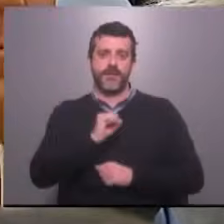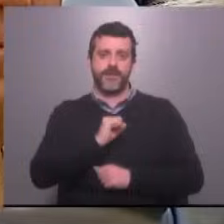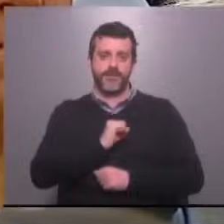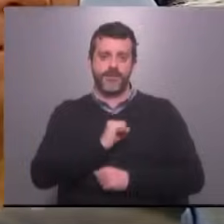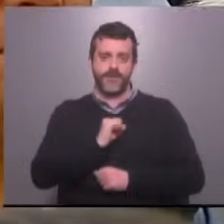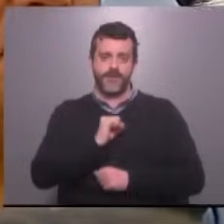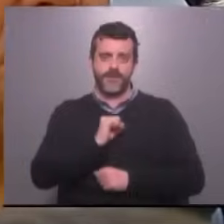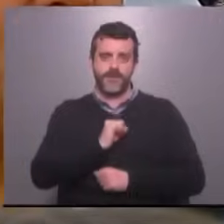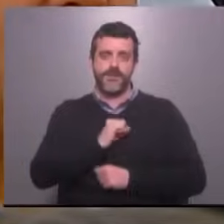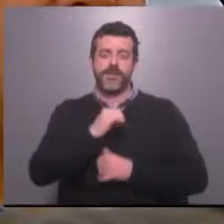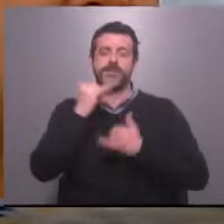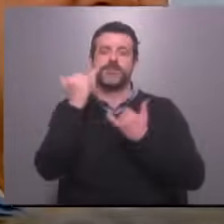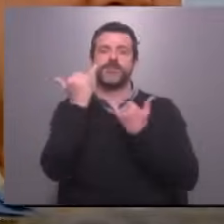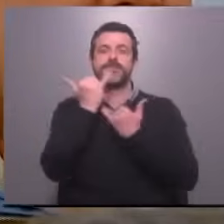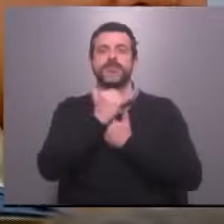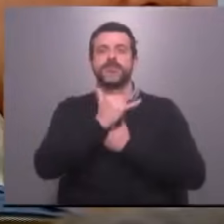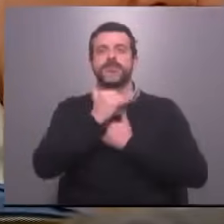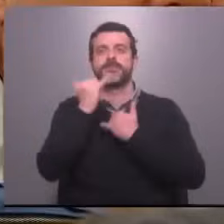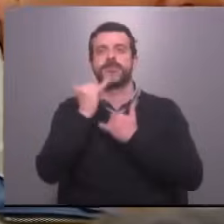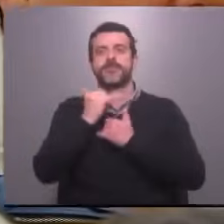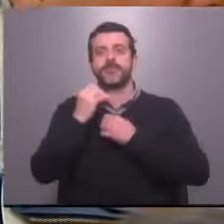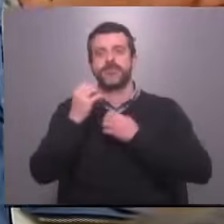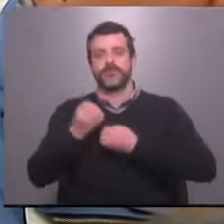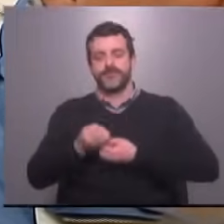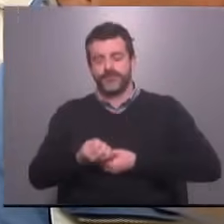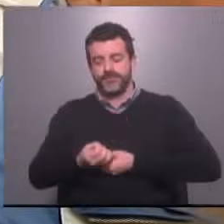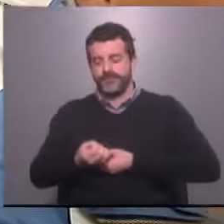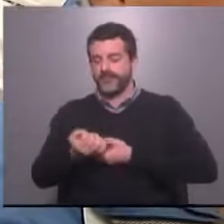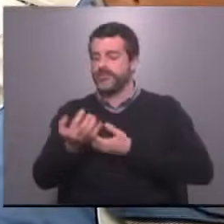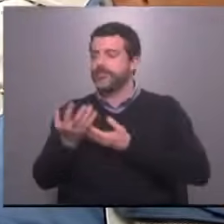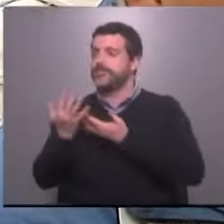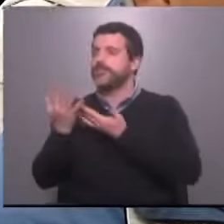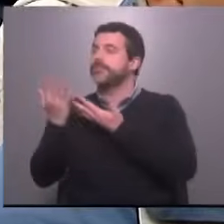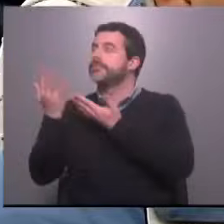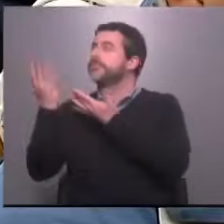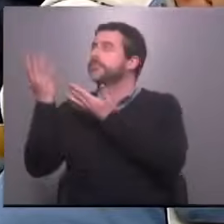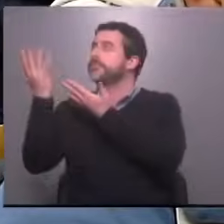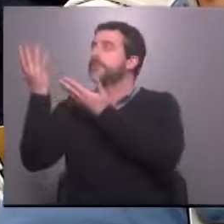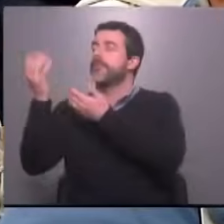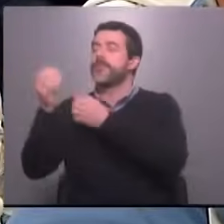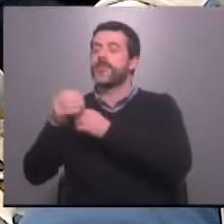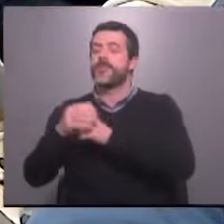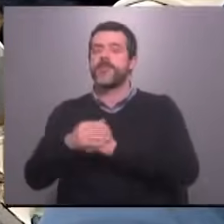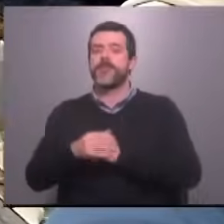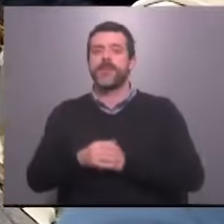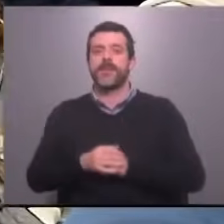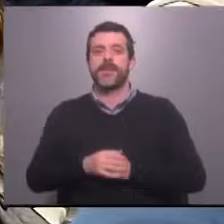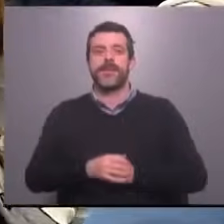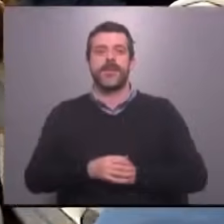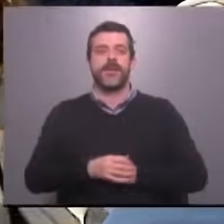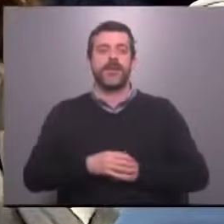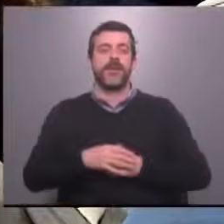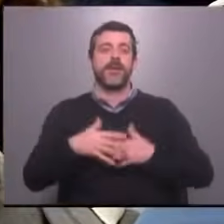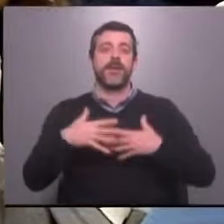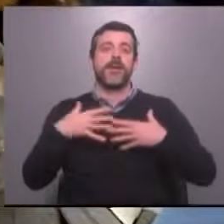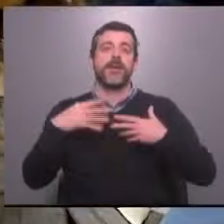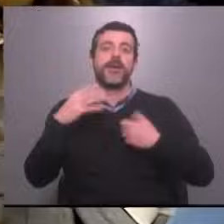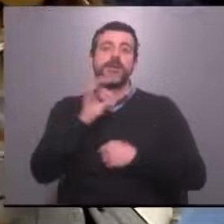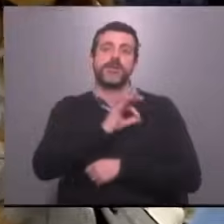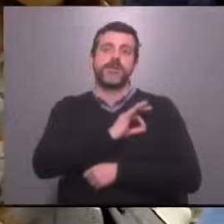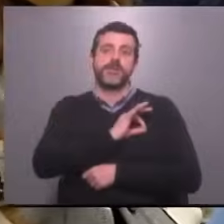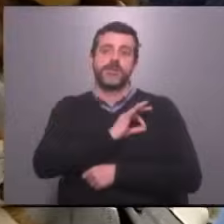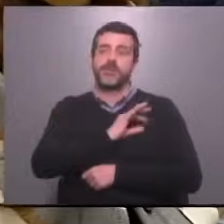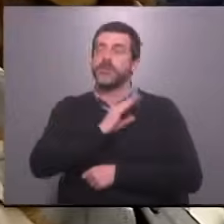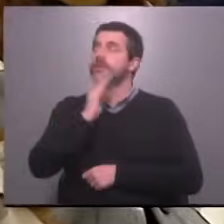Senhor,